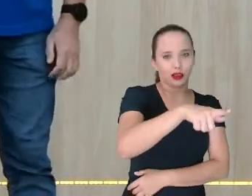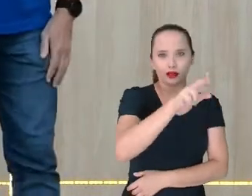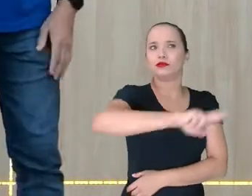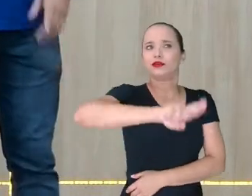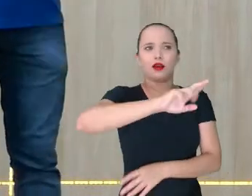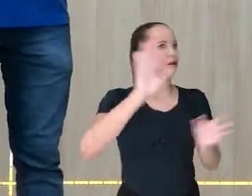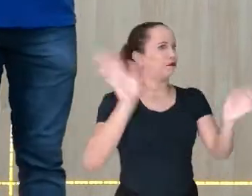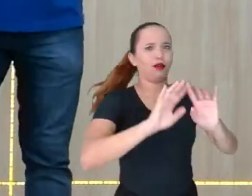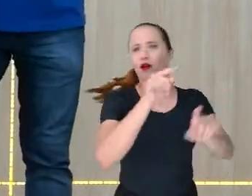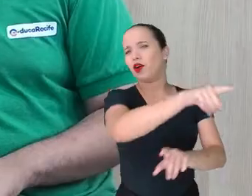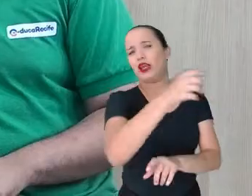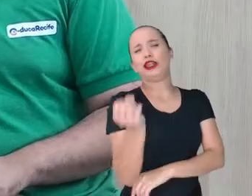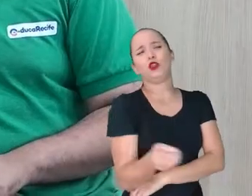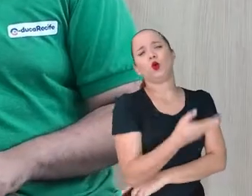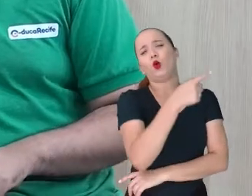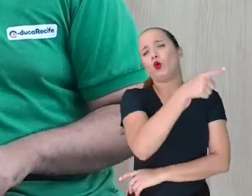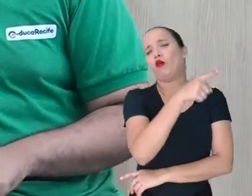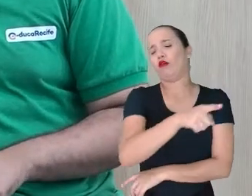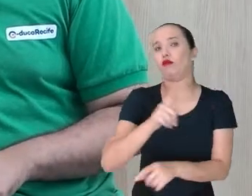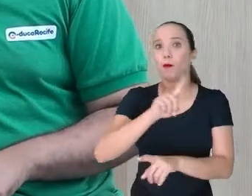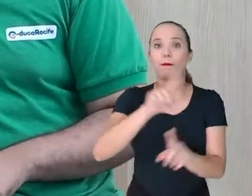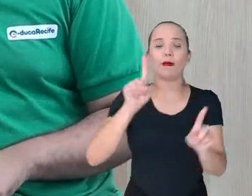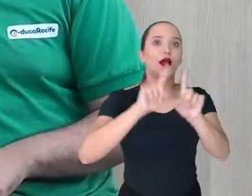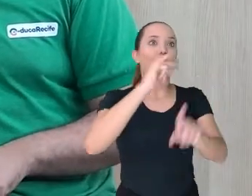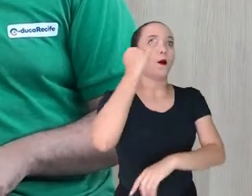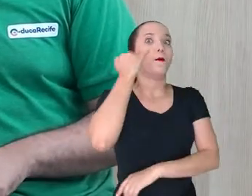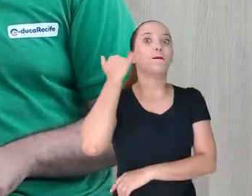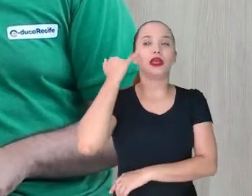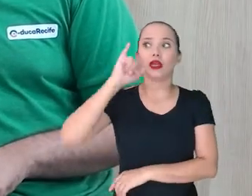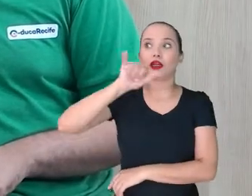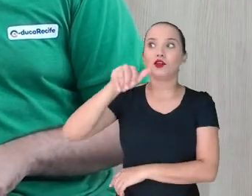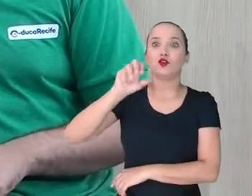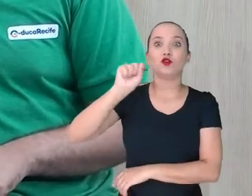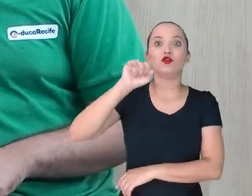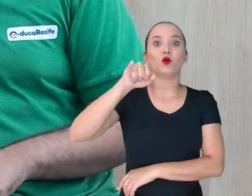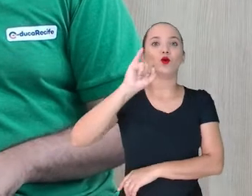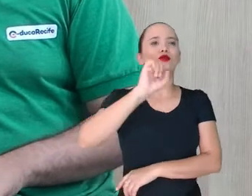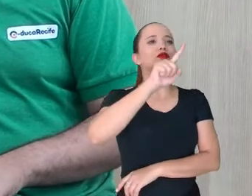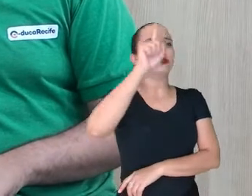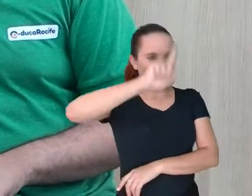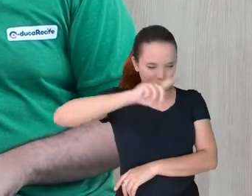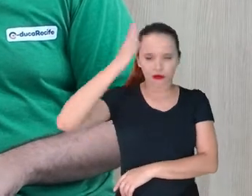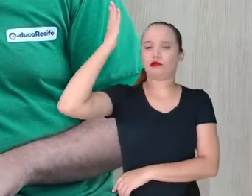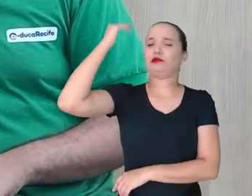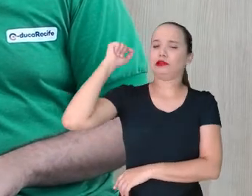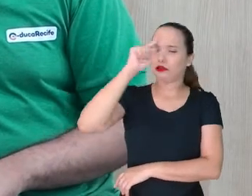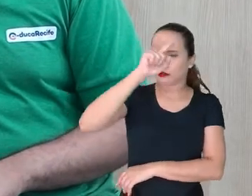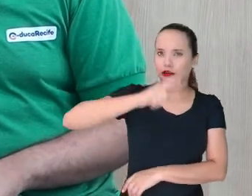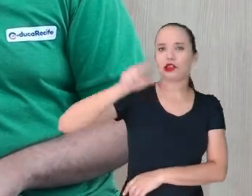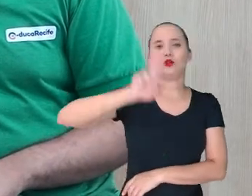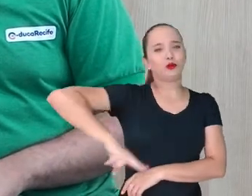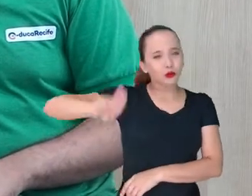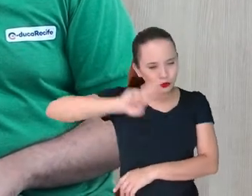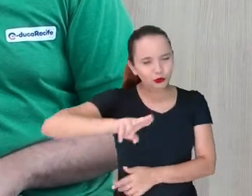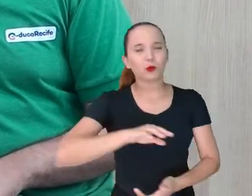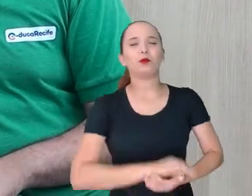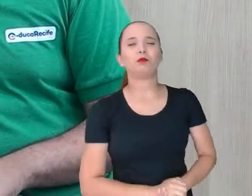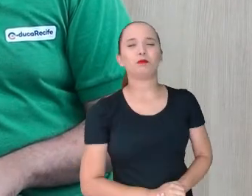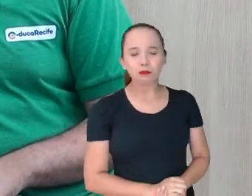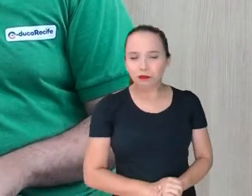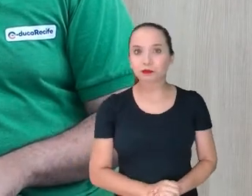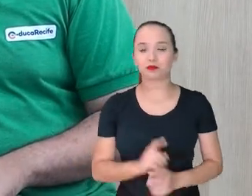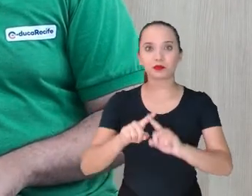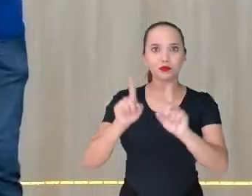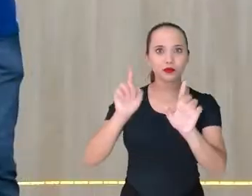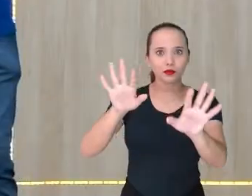dessa não, geração, Bilipô, não. eu acho que já usou esse Josi. Josi Tenho certeza usava. que Josi já usou esse copinho Isso. sanfona. Né?